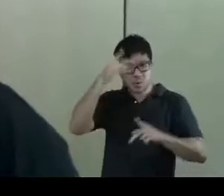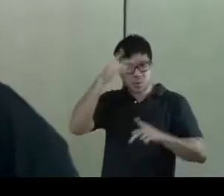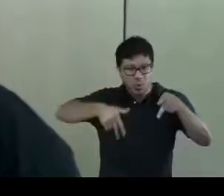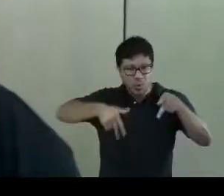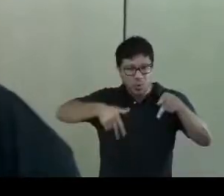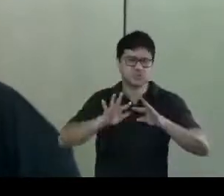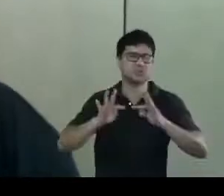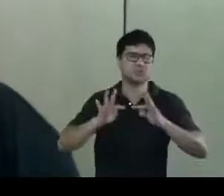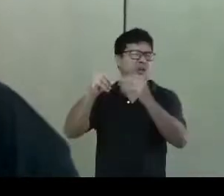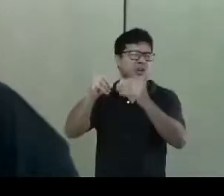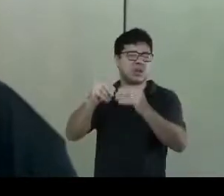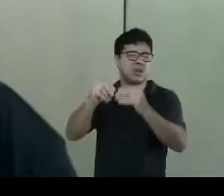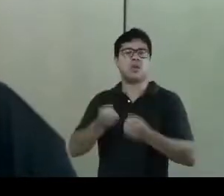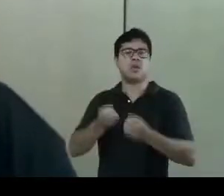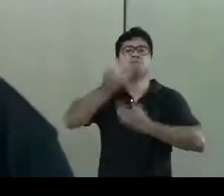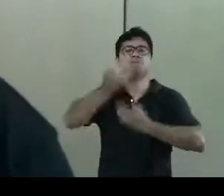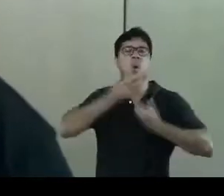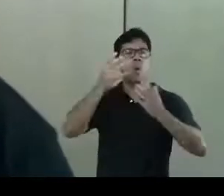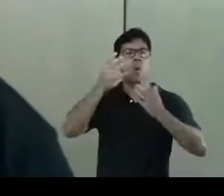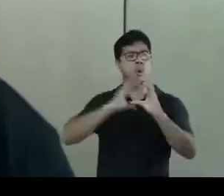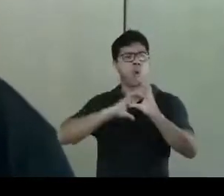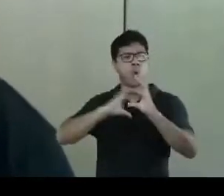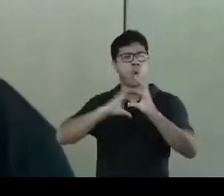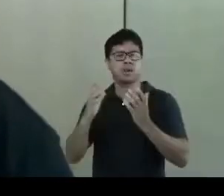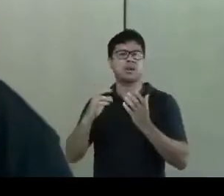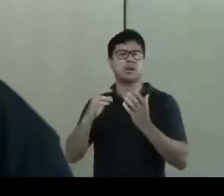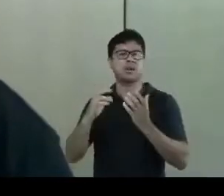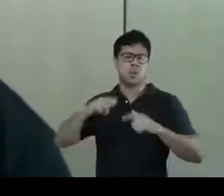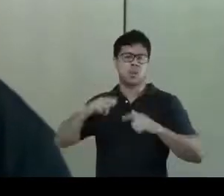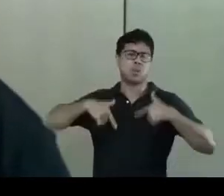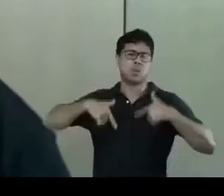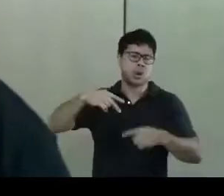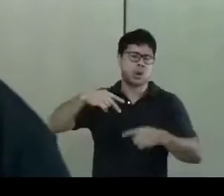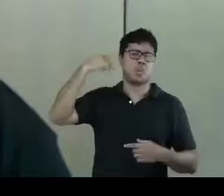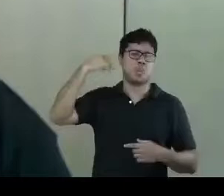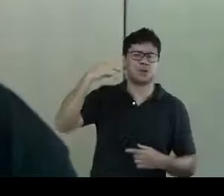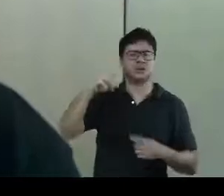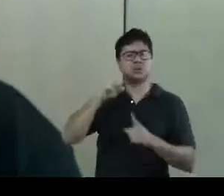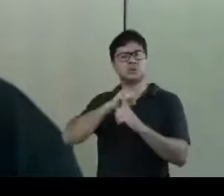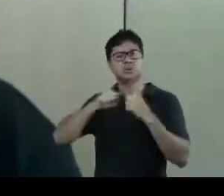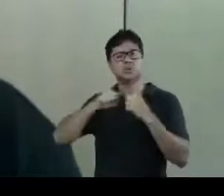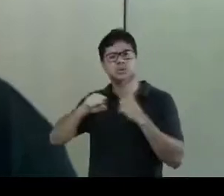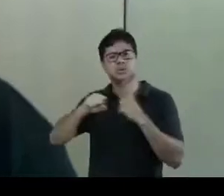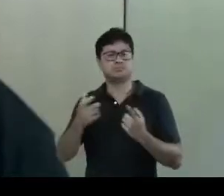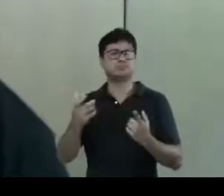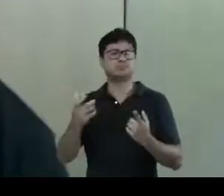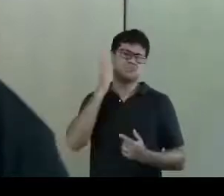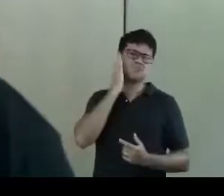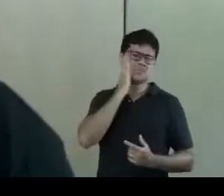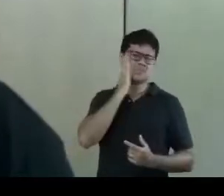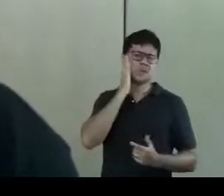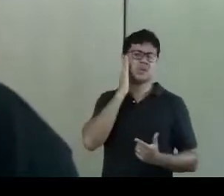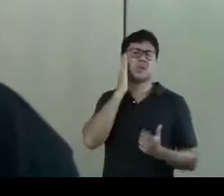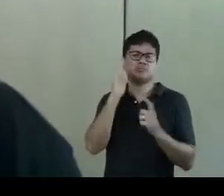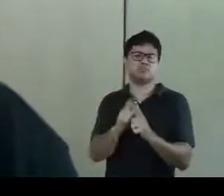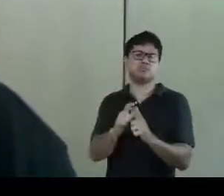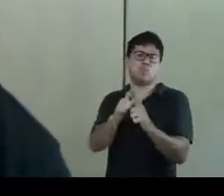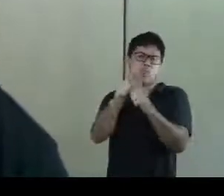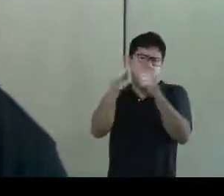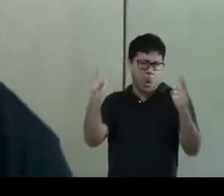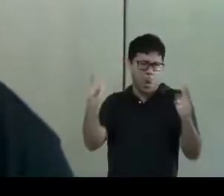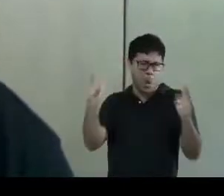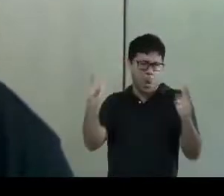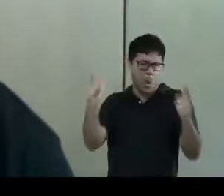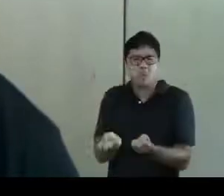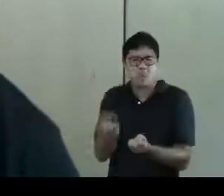geral, se expressa, se comunica e age politicamente, culturalmente, socialmente, a gente sabe que, em grande medida, tudo isso